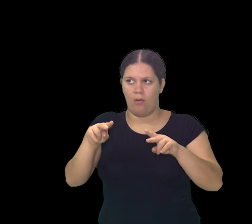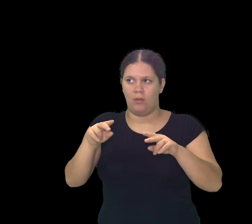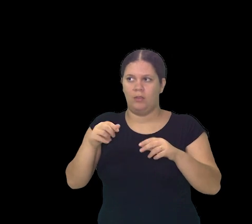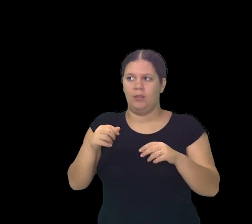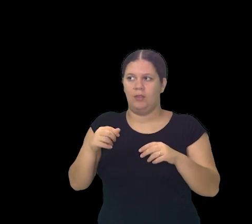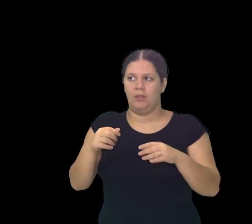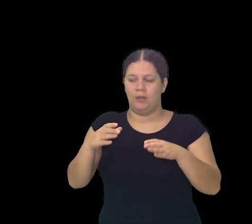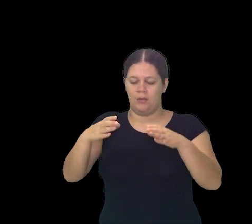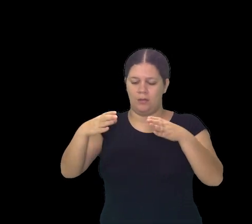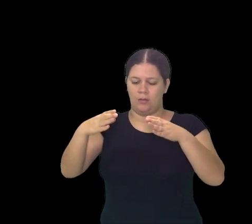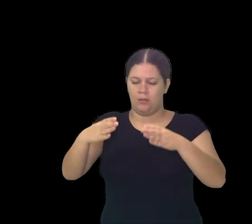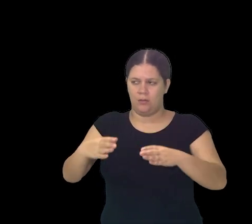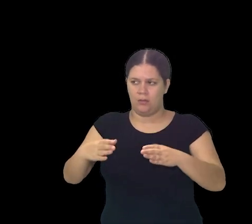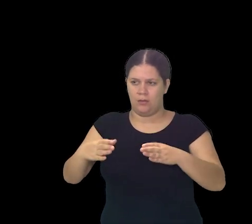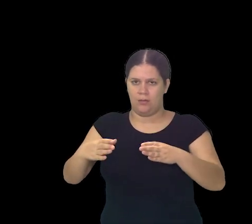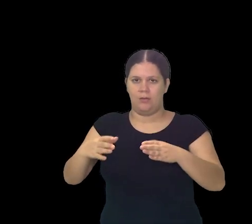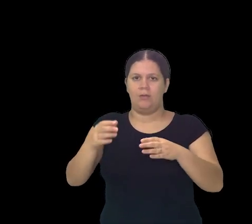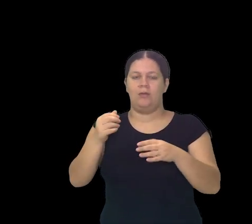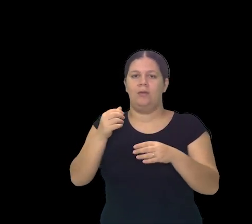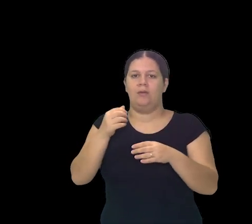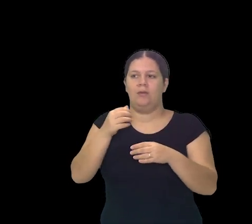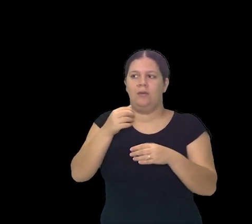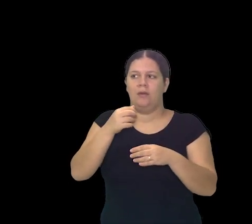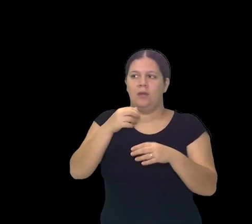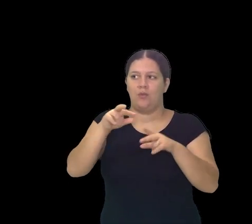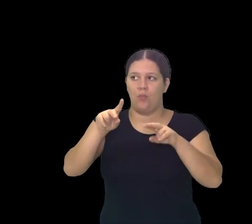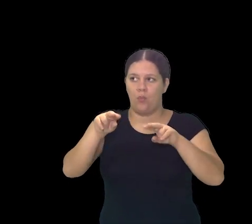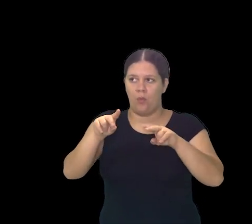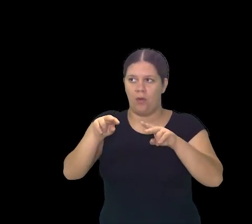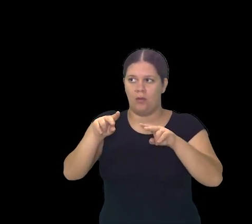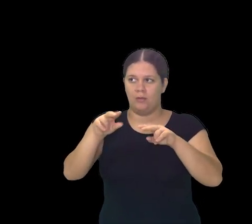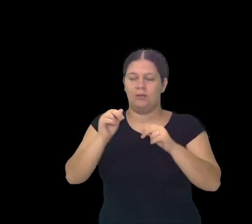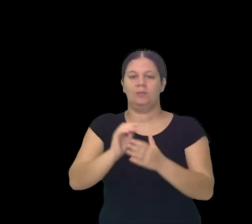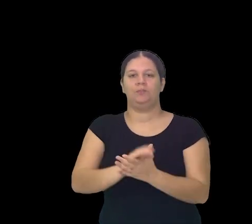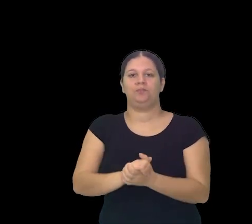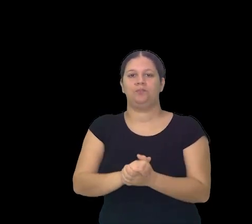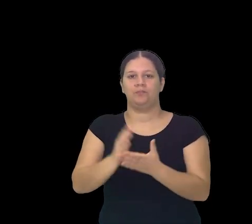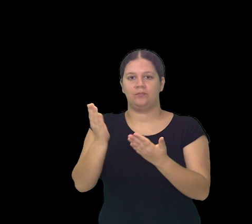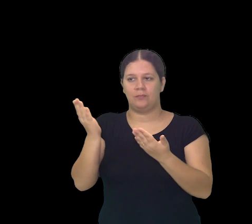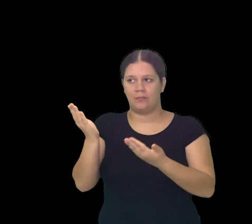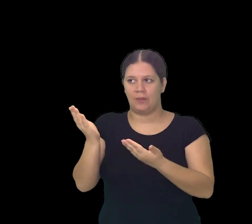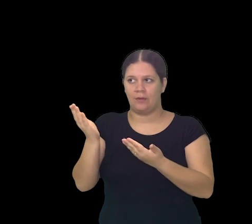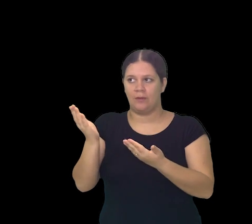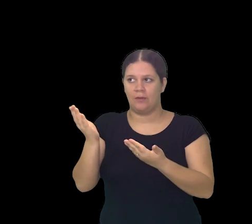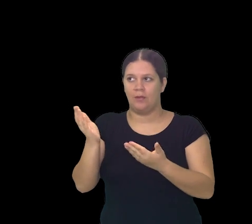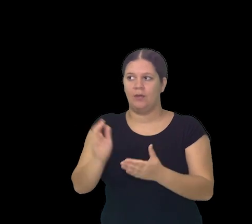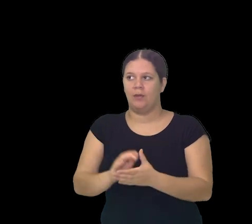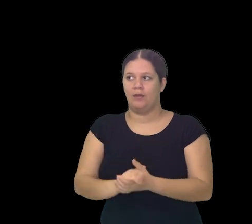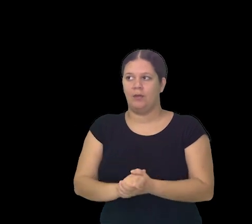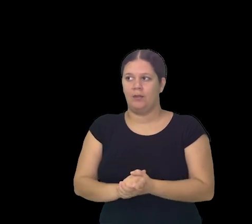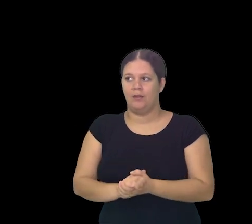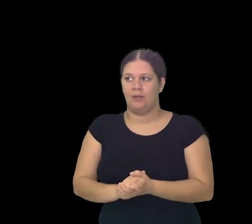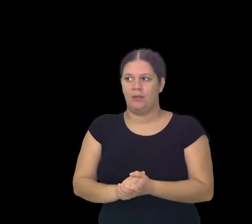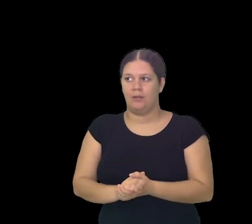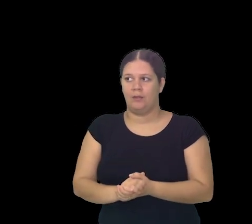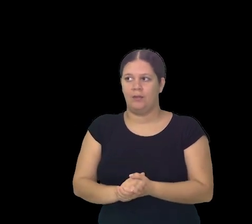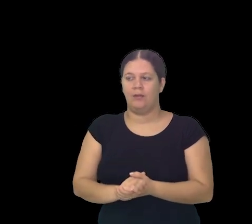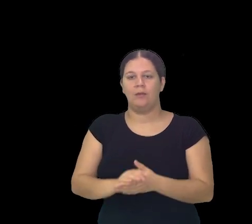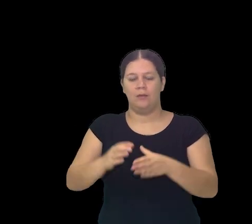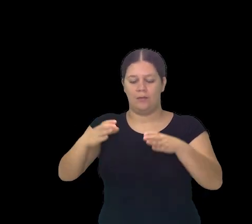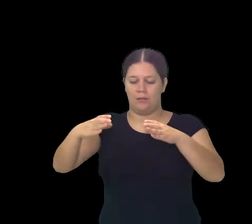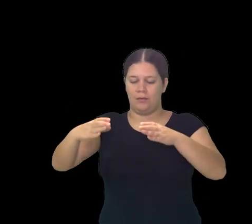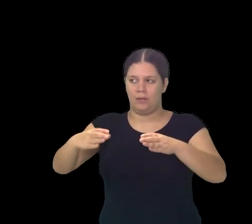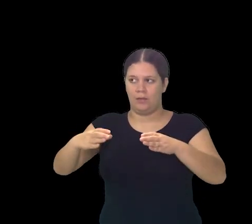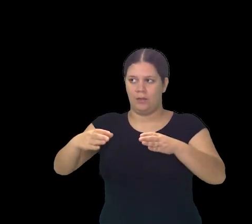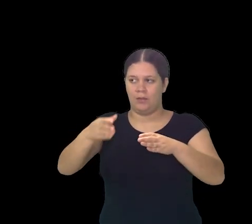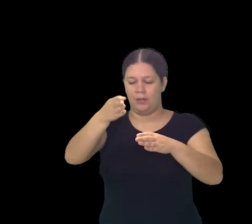São 4 pedaços iguais. 4 pedaços iguais. Dava